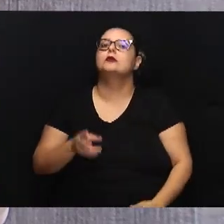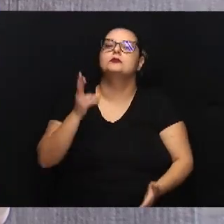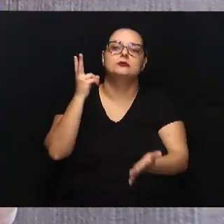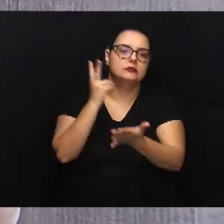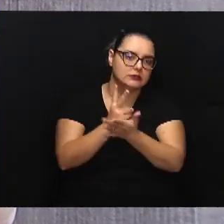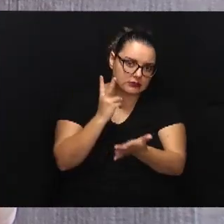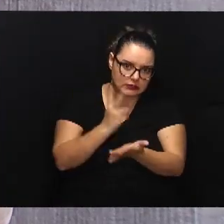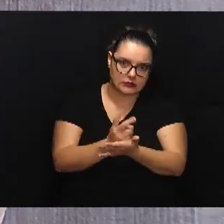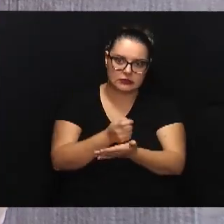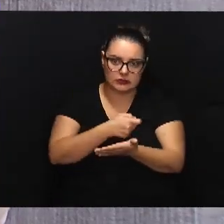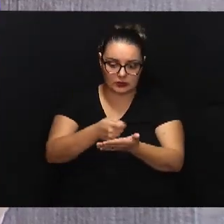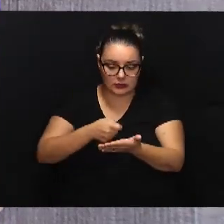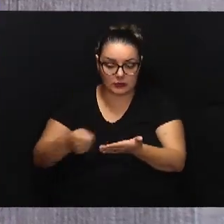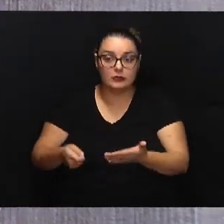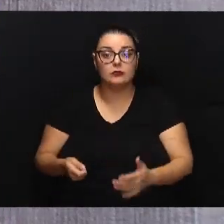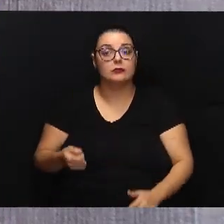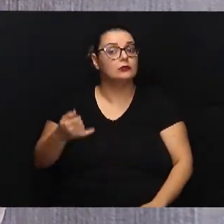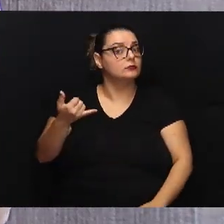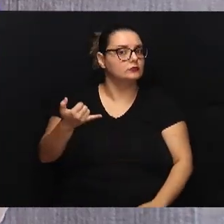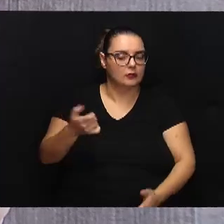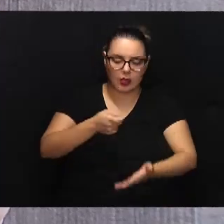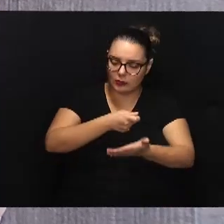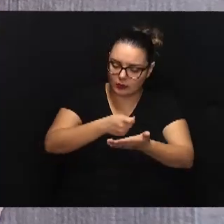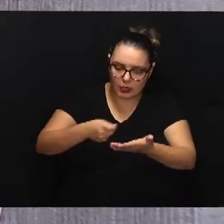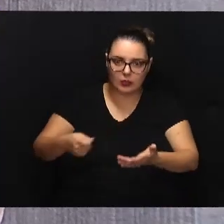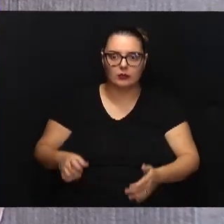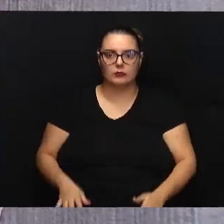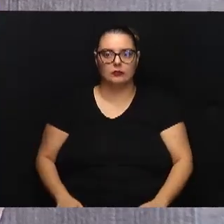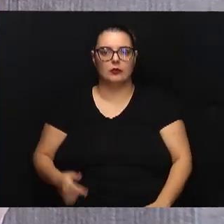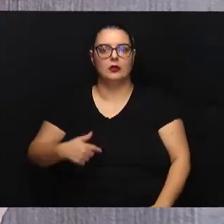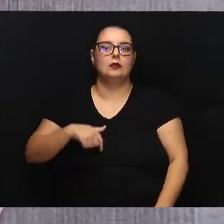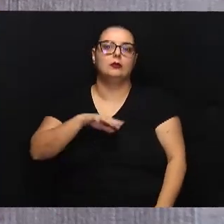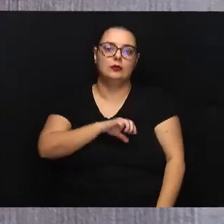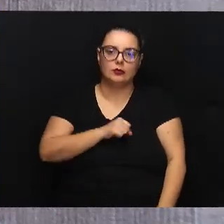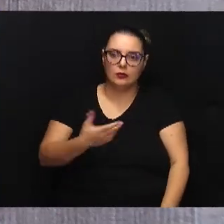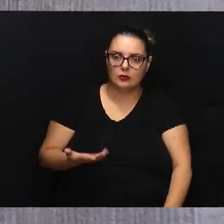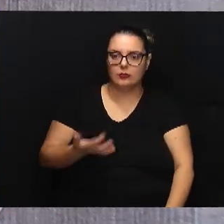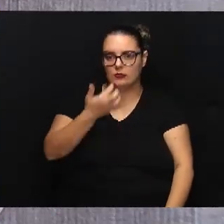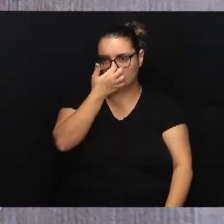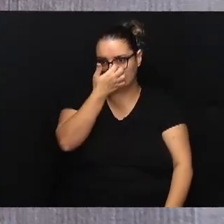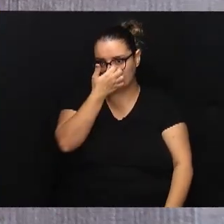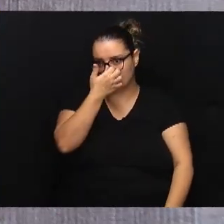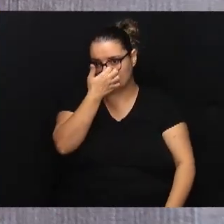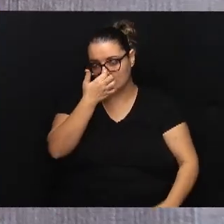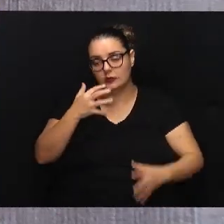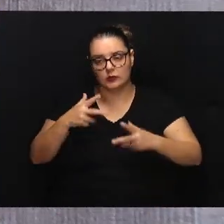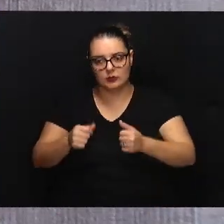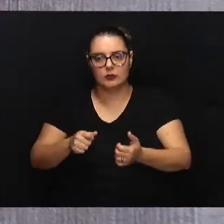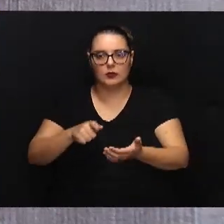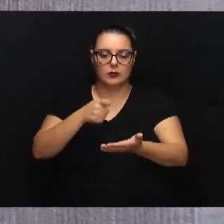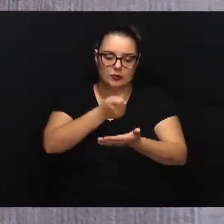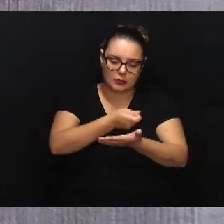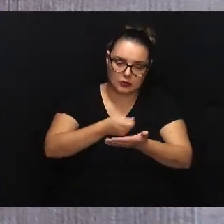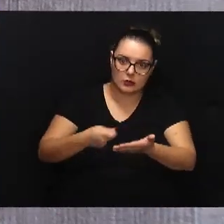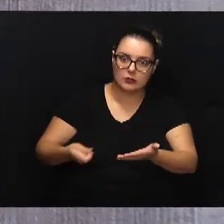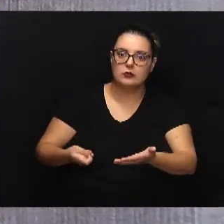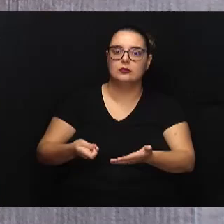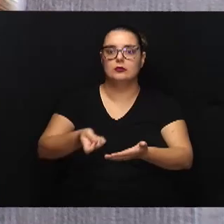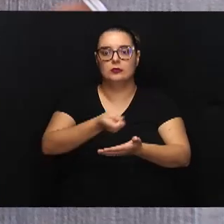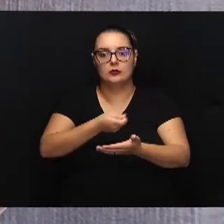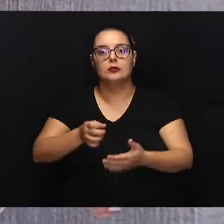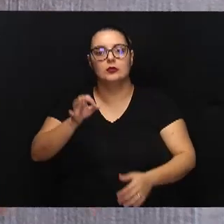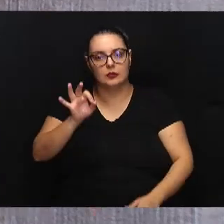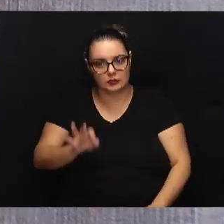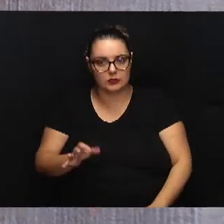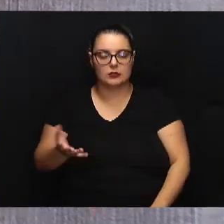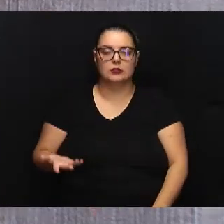o cartão à mão, né? Então, assim, eu gosto muito, todos os cartões eu escrevo a mensagem à mão, né? Às vezes a